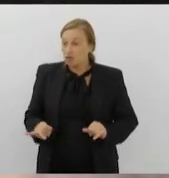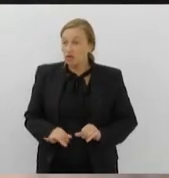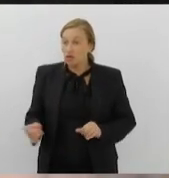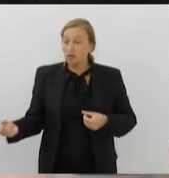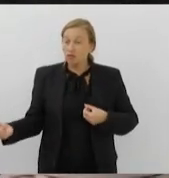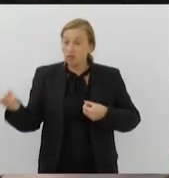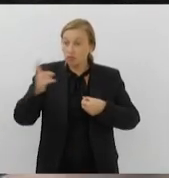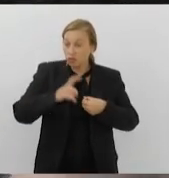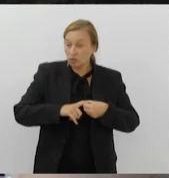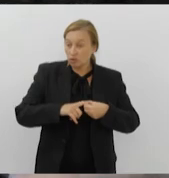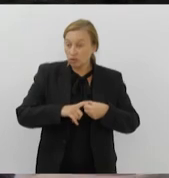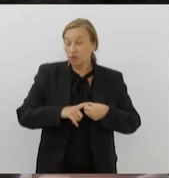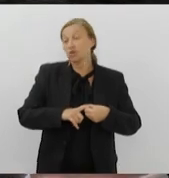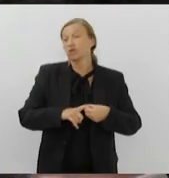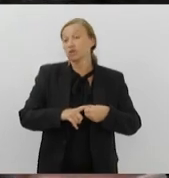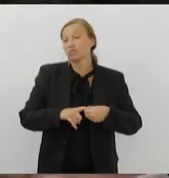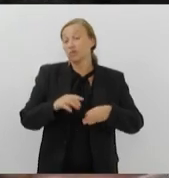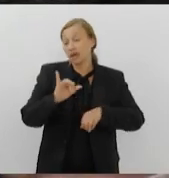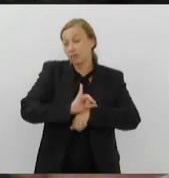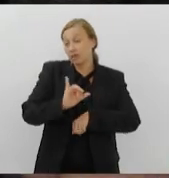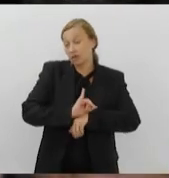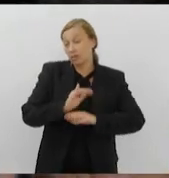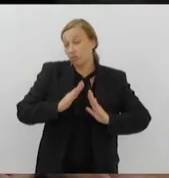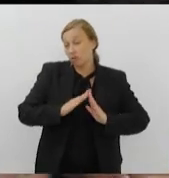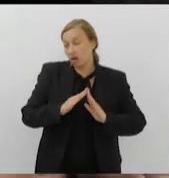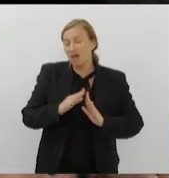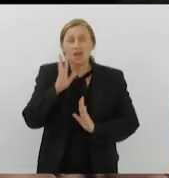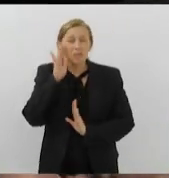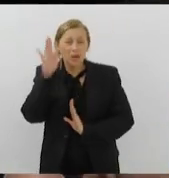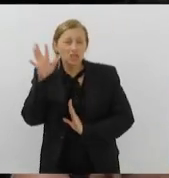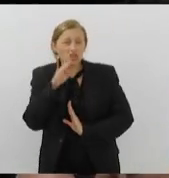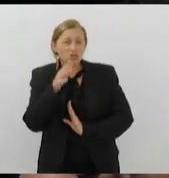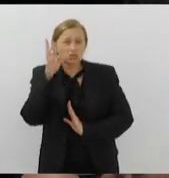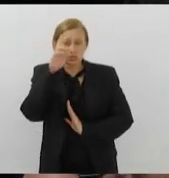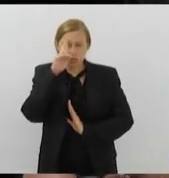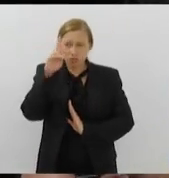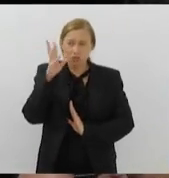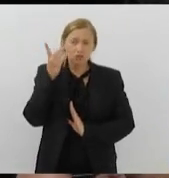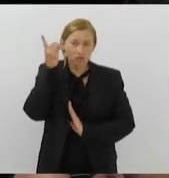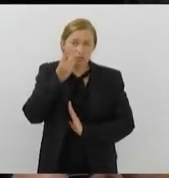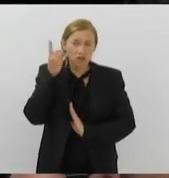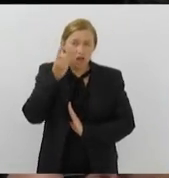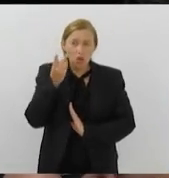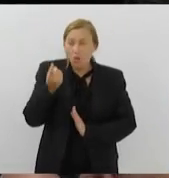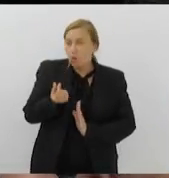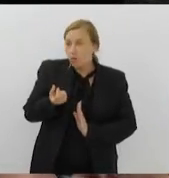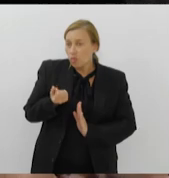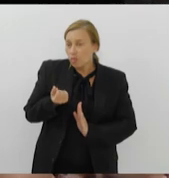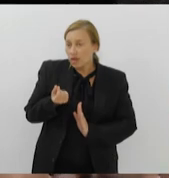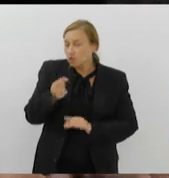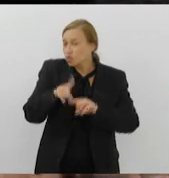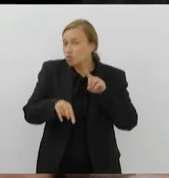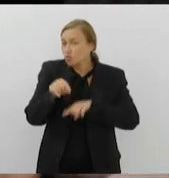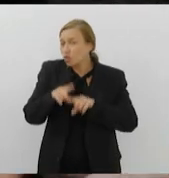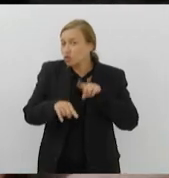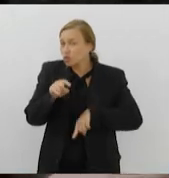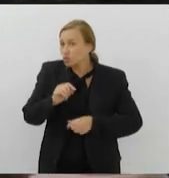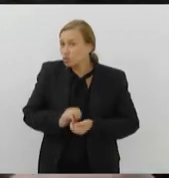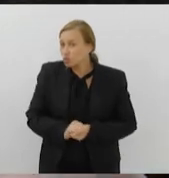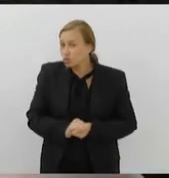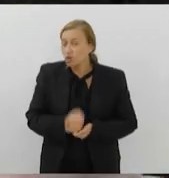ainda mais a capital. Imaginem, os senhores deputados, o preço das mercadorias,